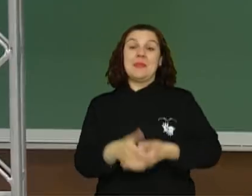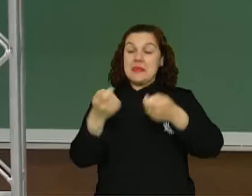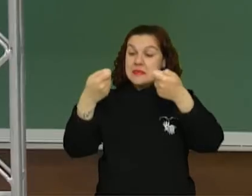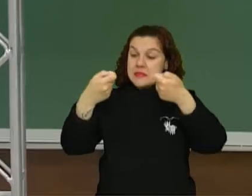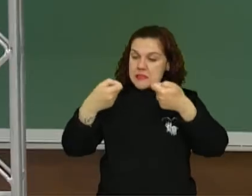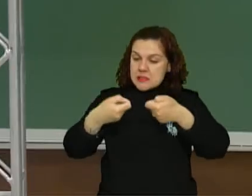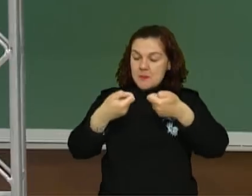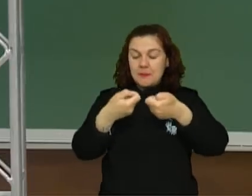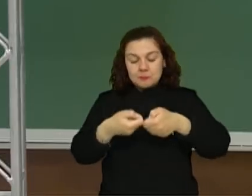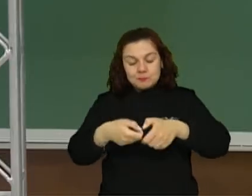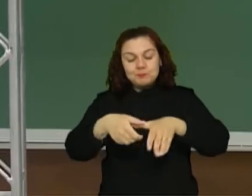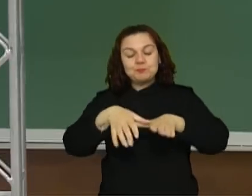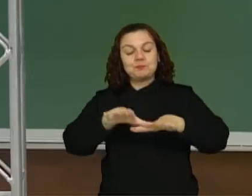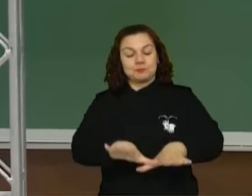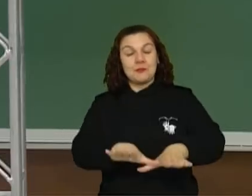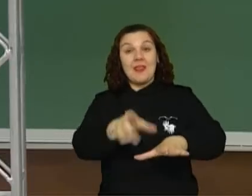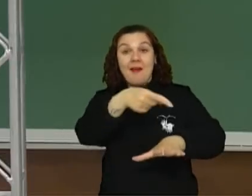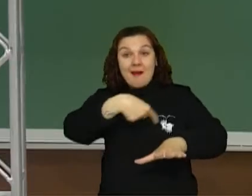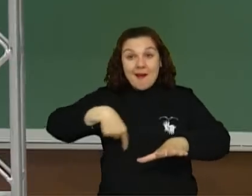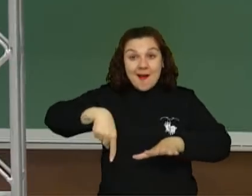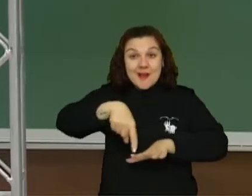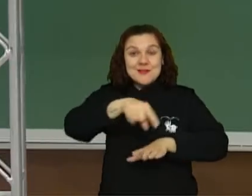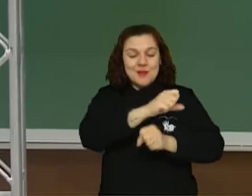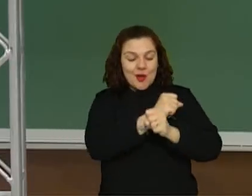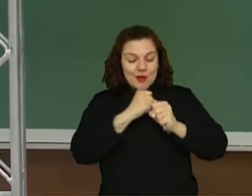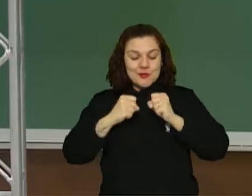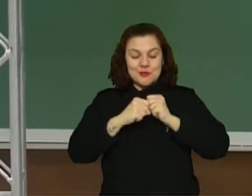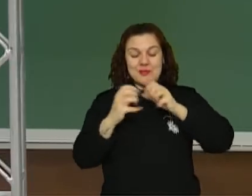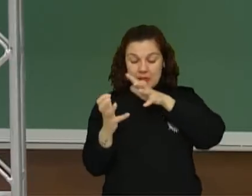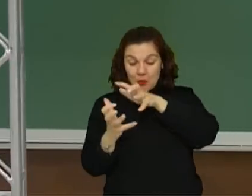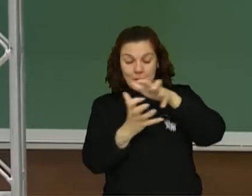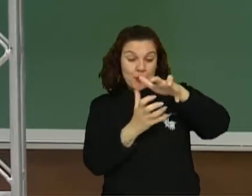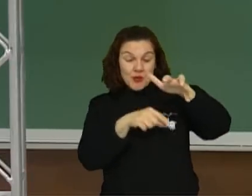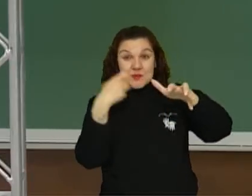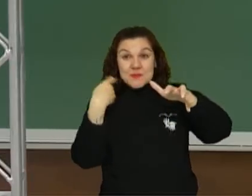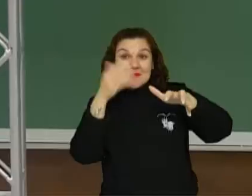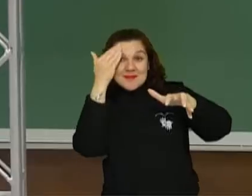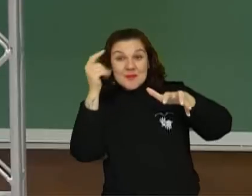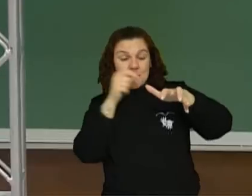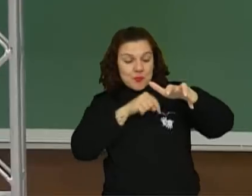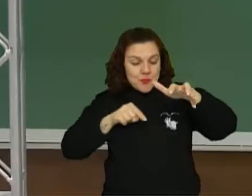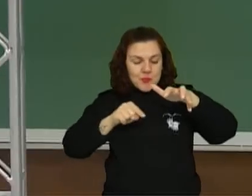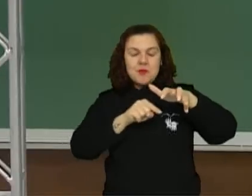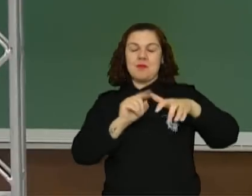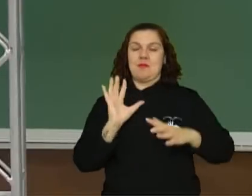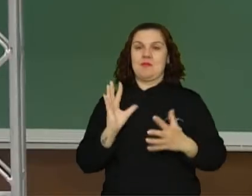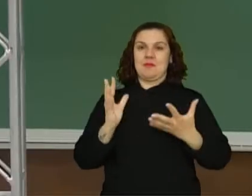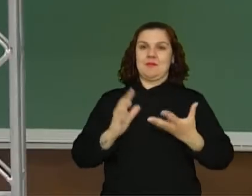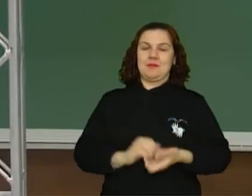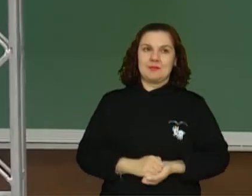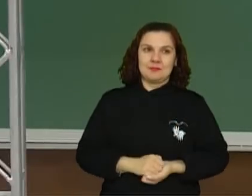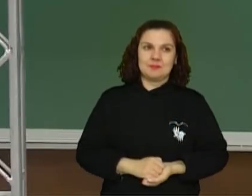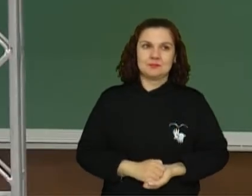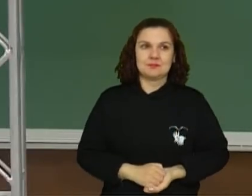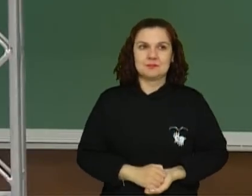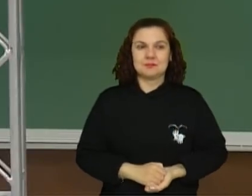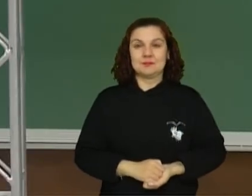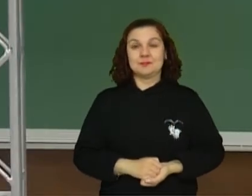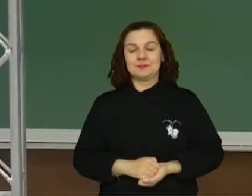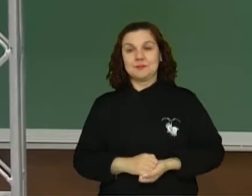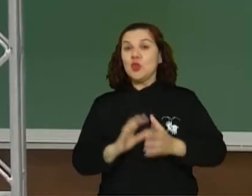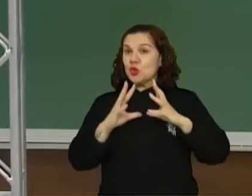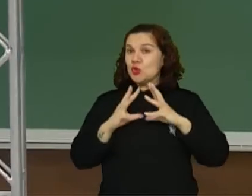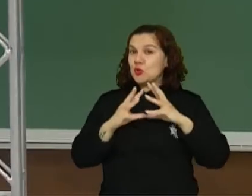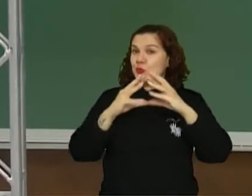estar inserido, nós fazemos parte desse globo terrestre aqui. Então eu preciso estar sabendo de tudo que está acontecendo